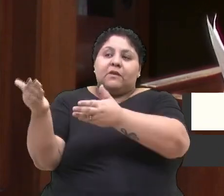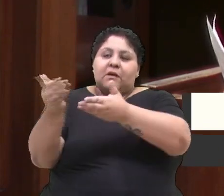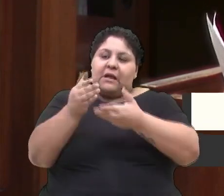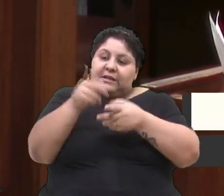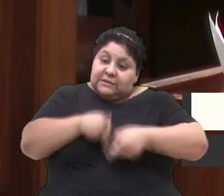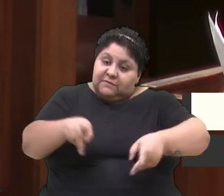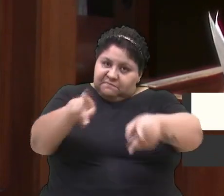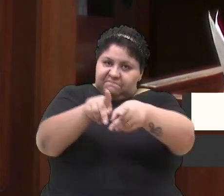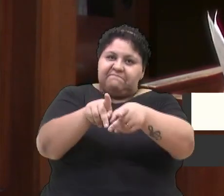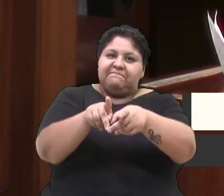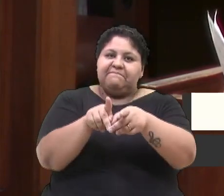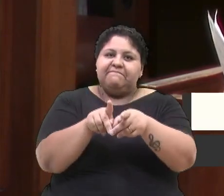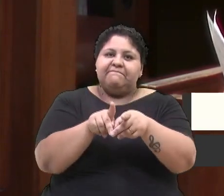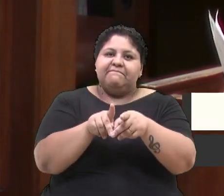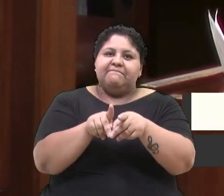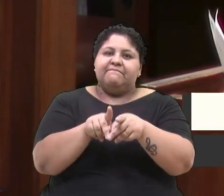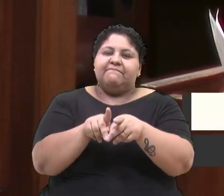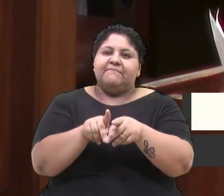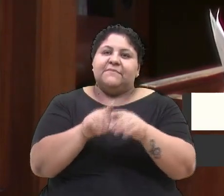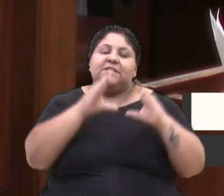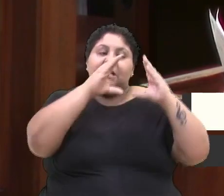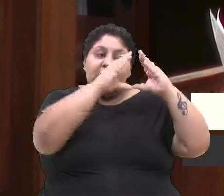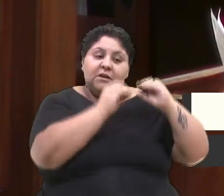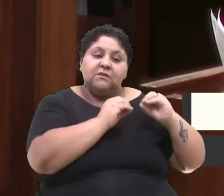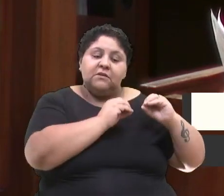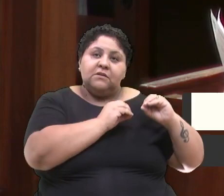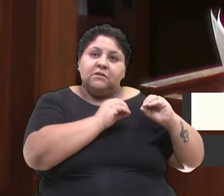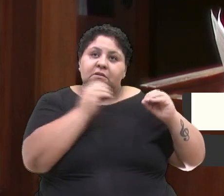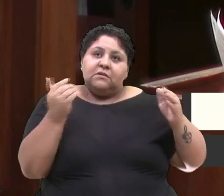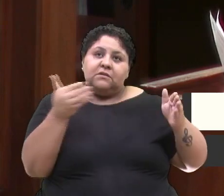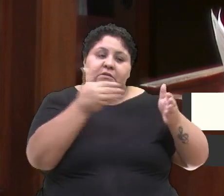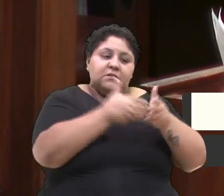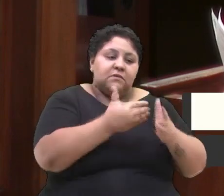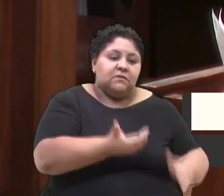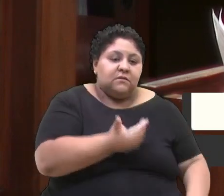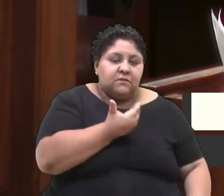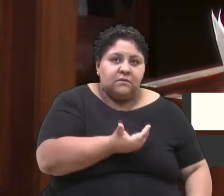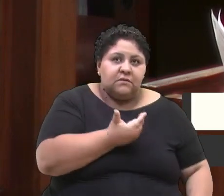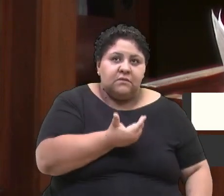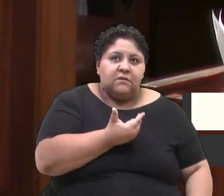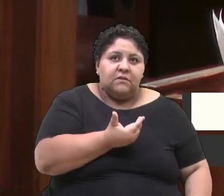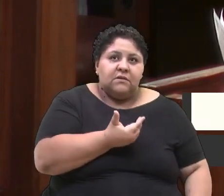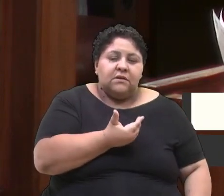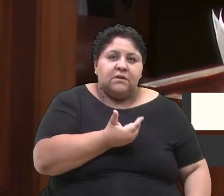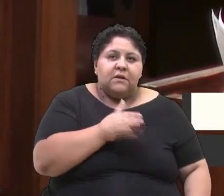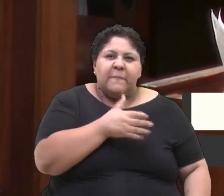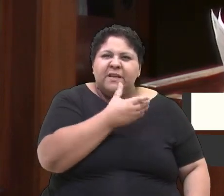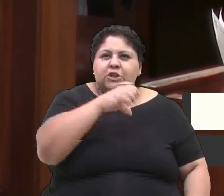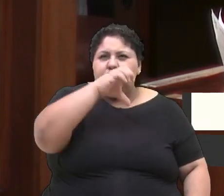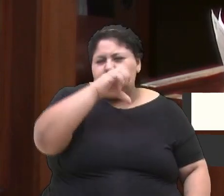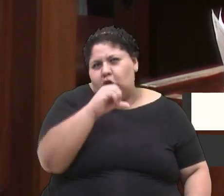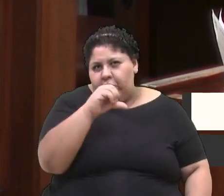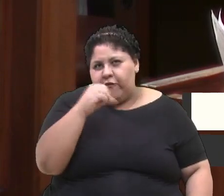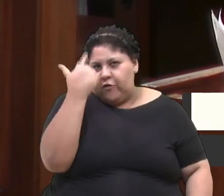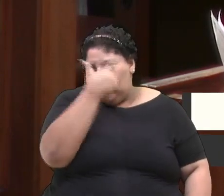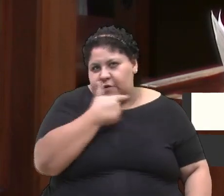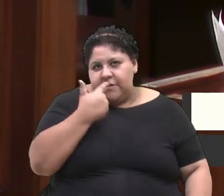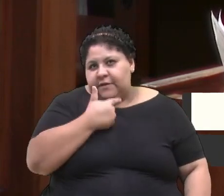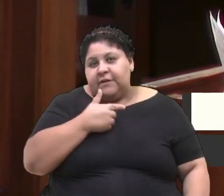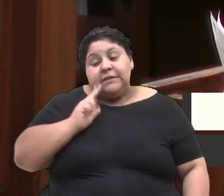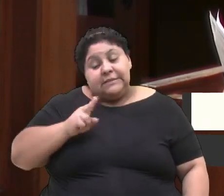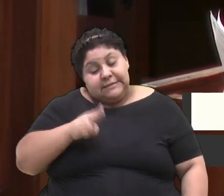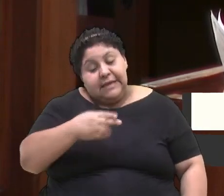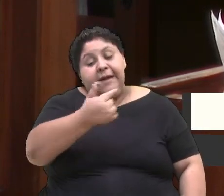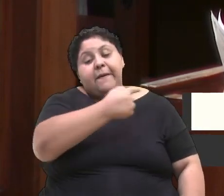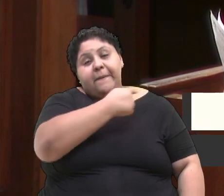povo, e à noite a chegada do Papai Noel está prevista para as 9 horas, mas sempre atrasa o Papai Noel, eu